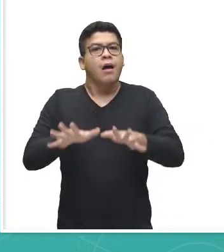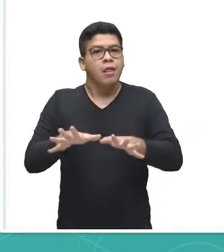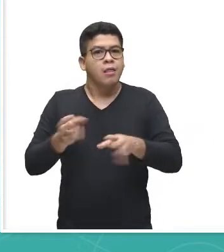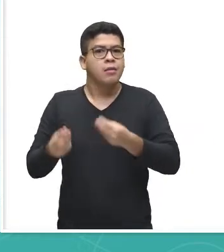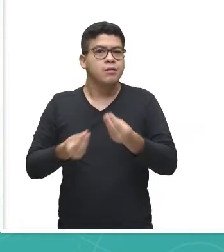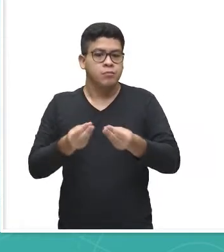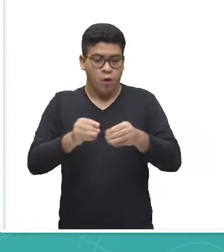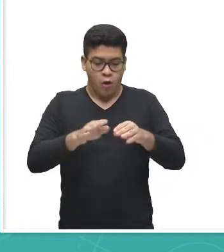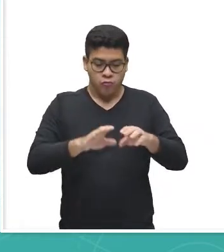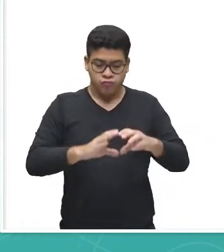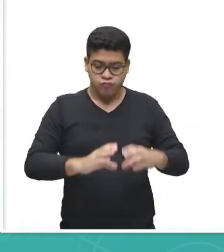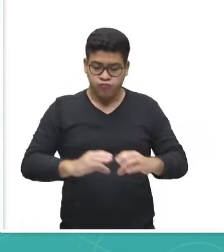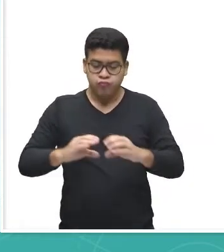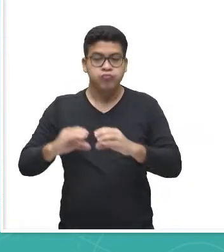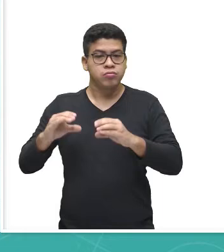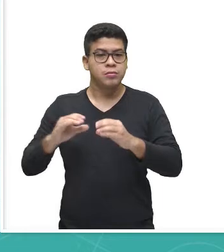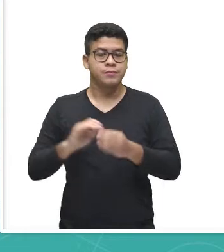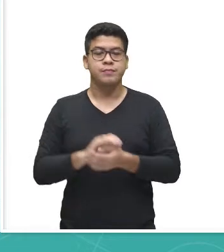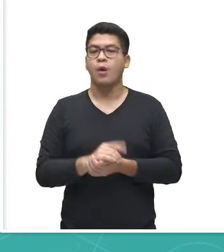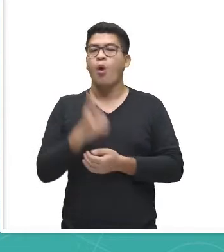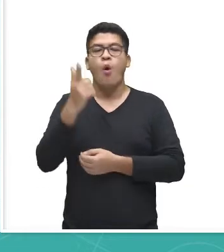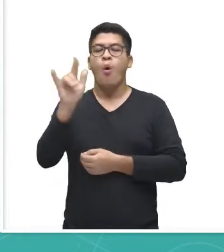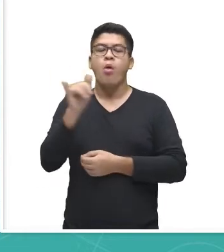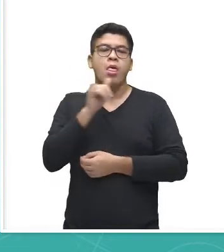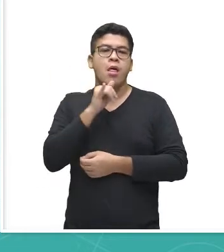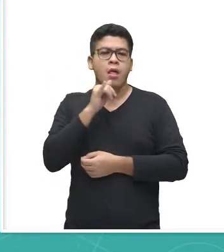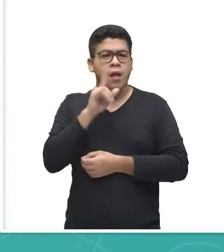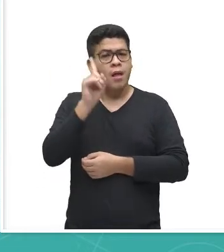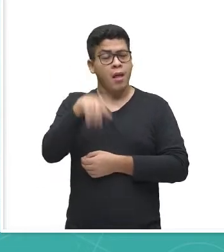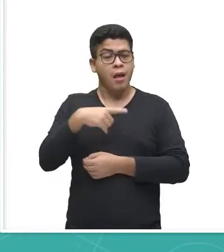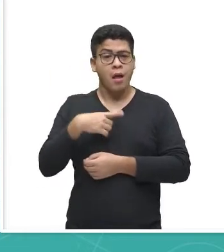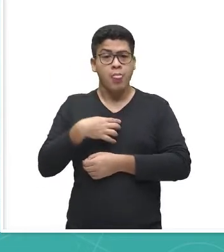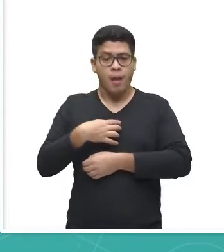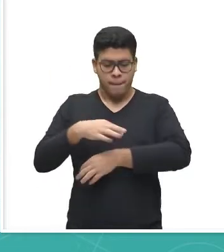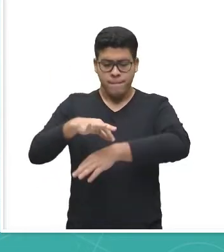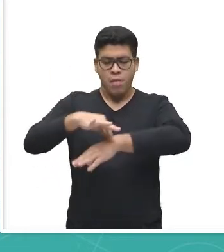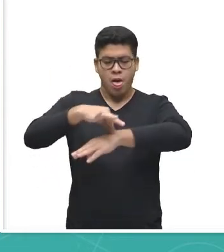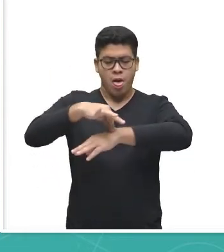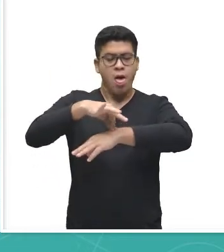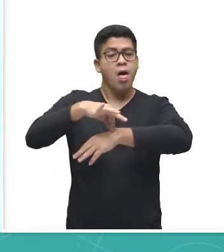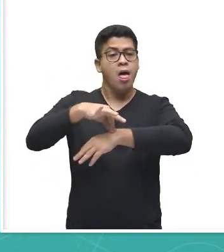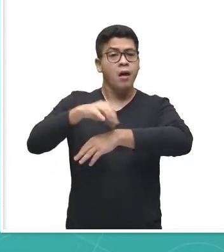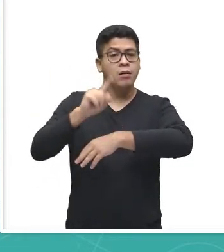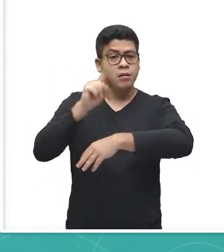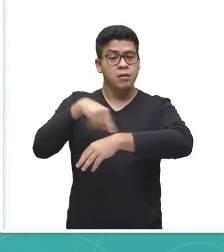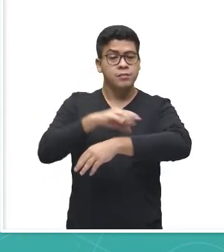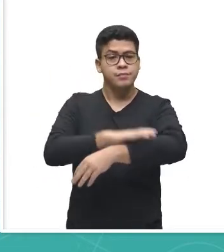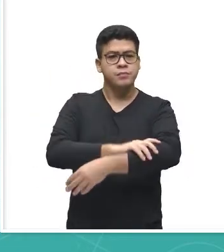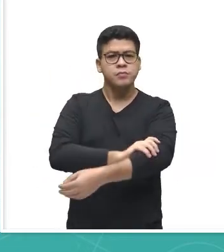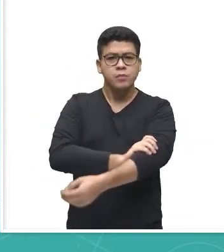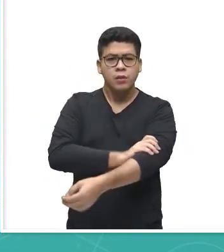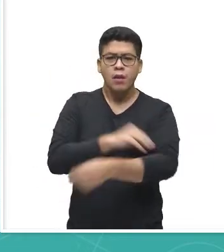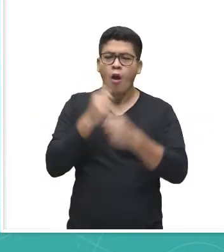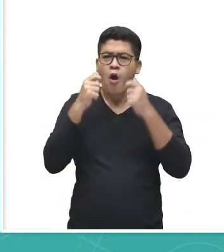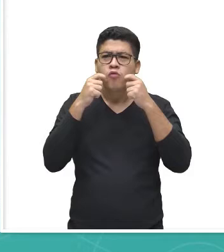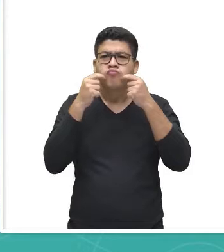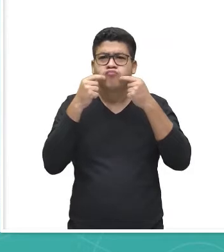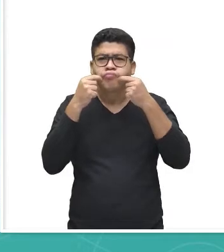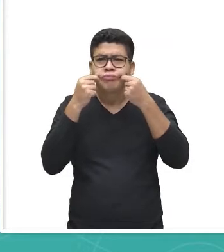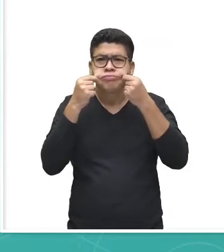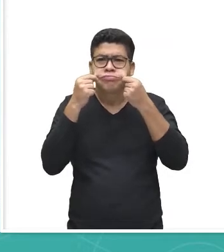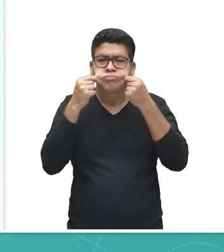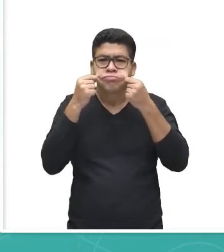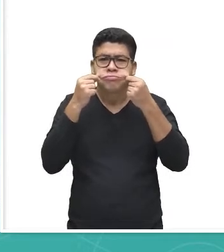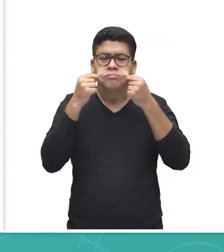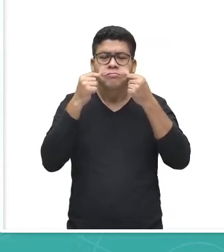inicial. Um outro exemplo que a gente tem aí de elasticidade é da nossa pele, né? Às vezes a gente puxa ali as bochechas da criança, né?